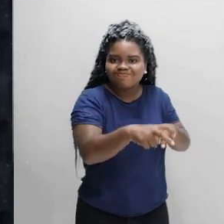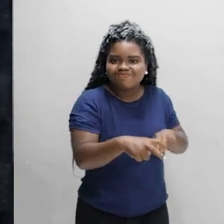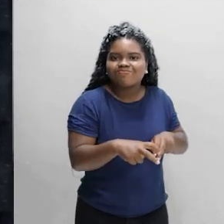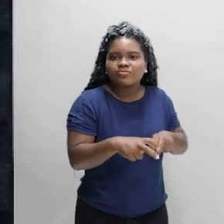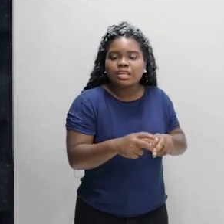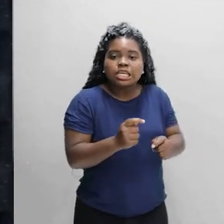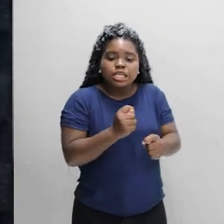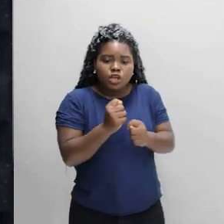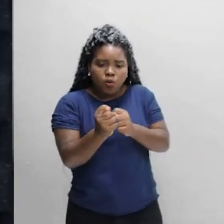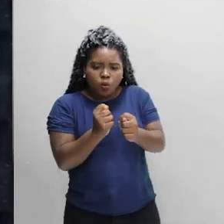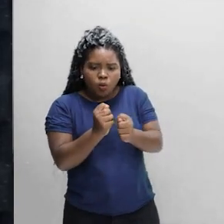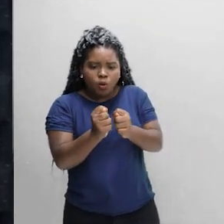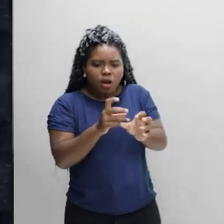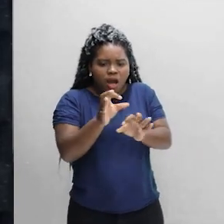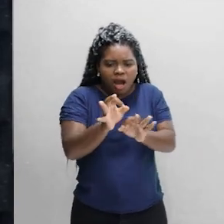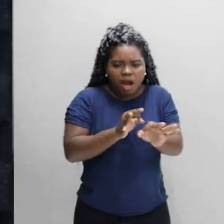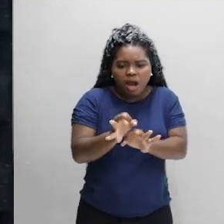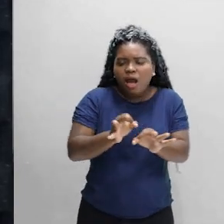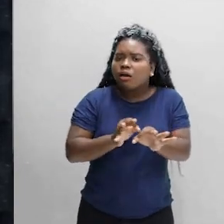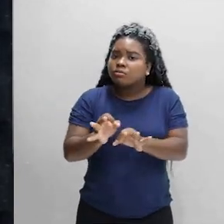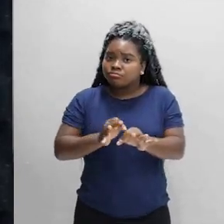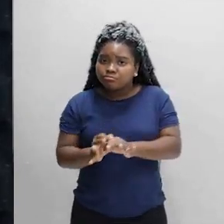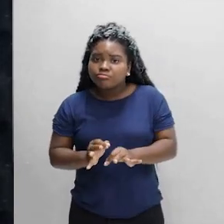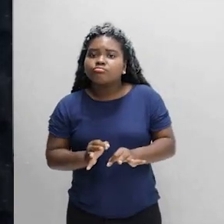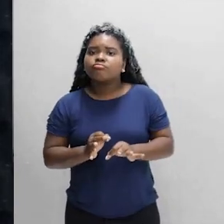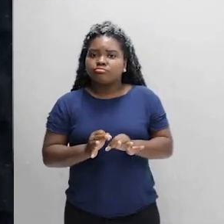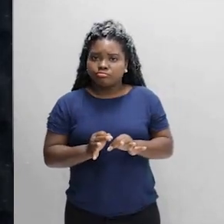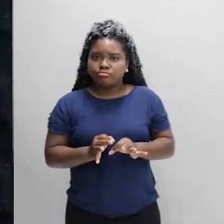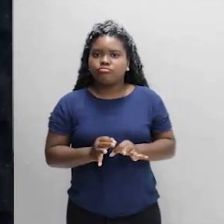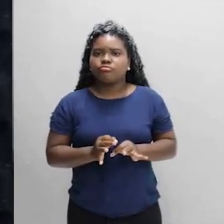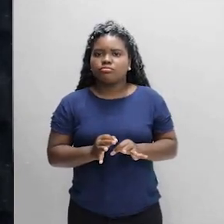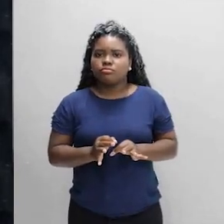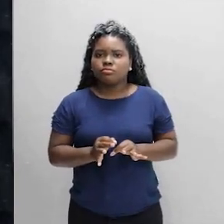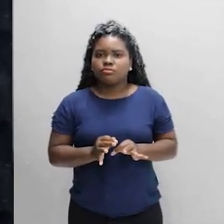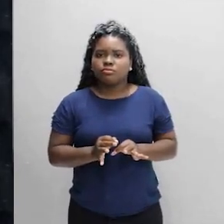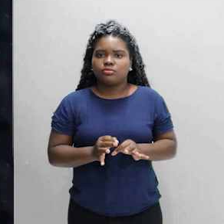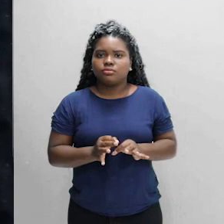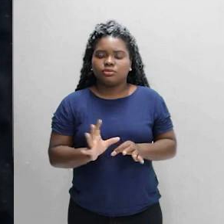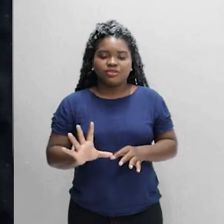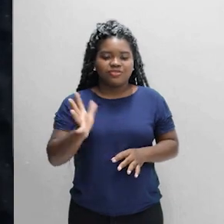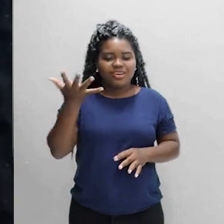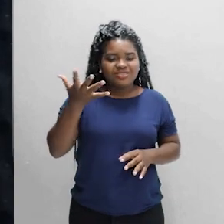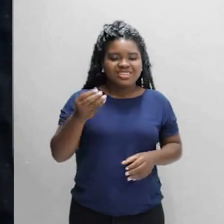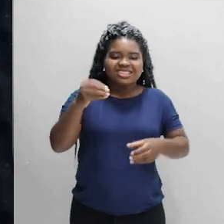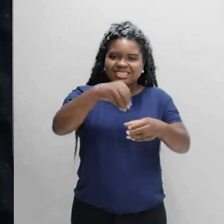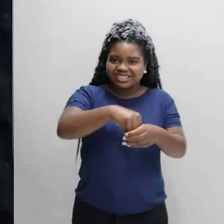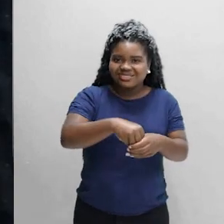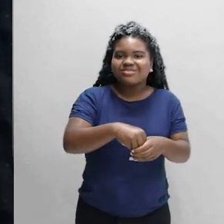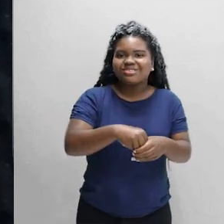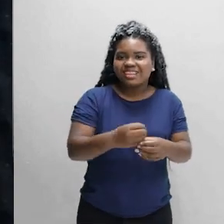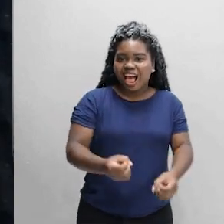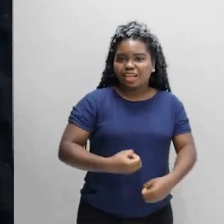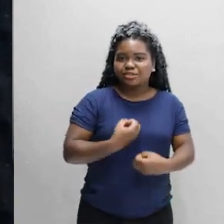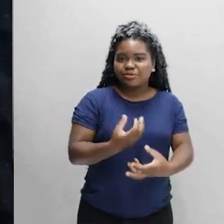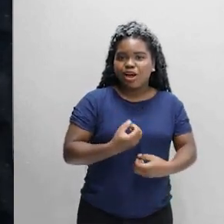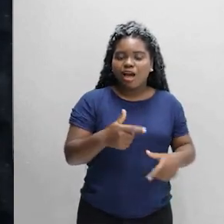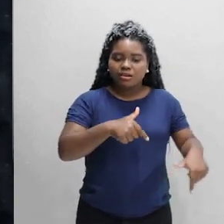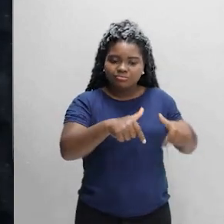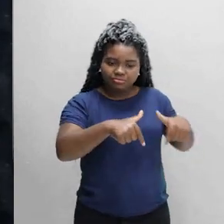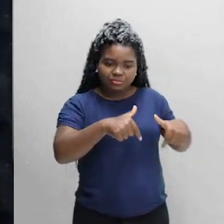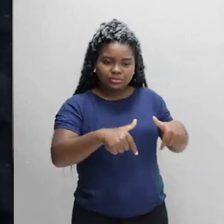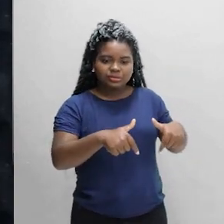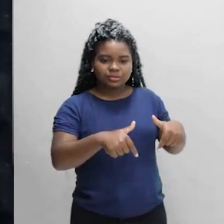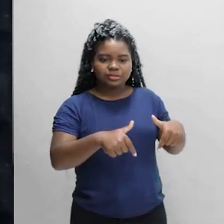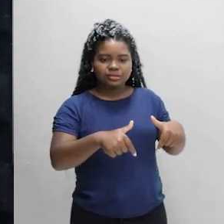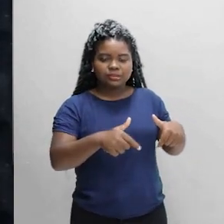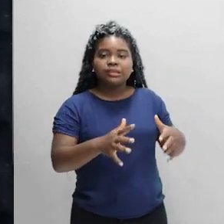controle das decisões deve acontecer nos locais de produção. E o protagonista desse local é quem trabalha,